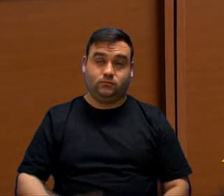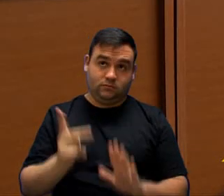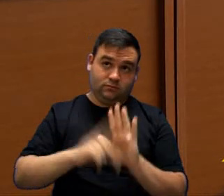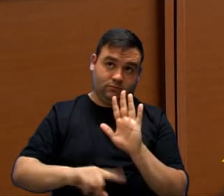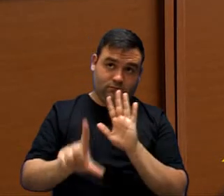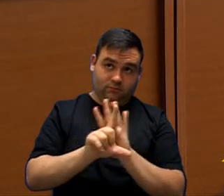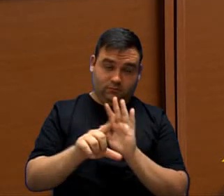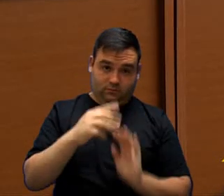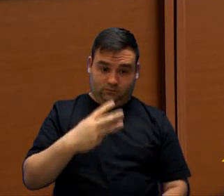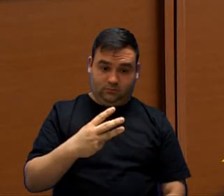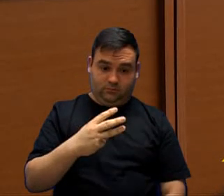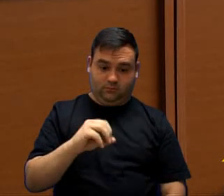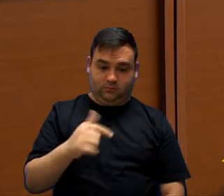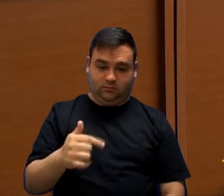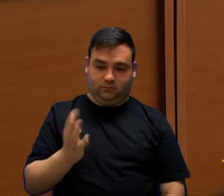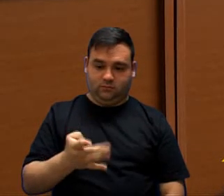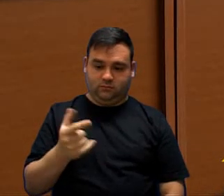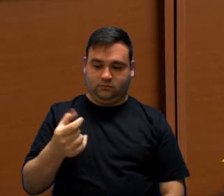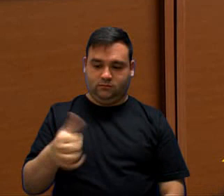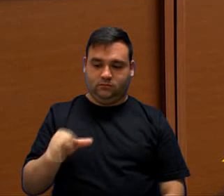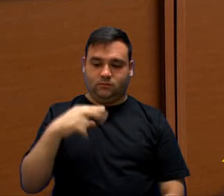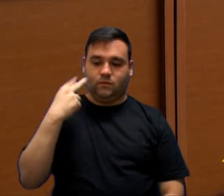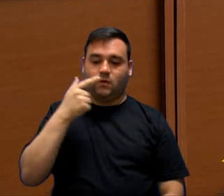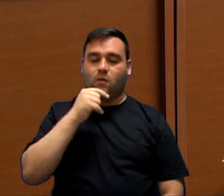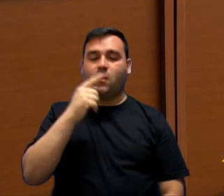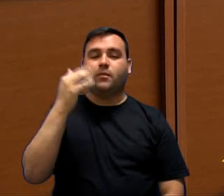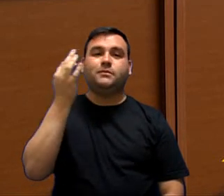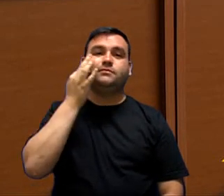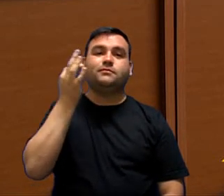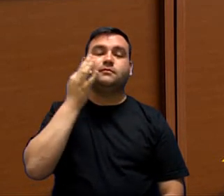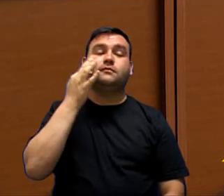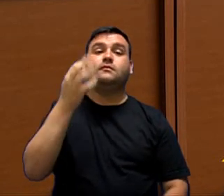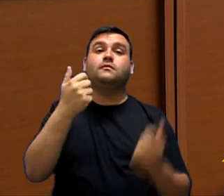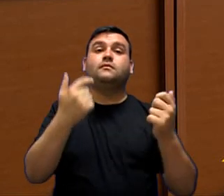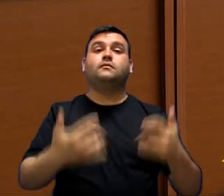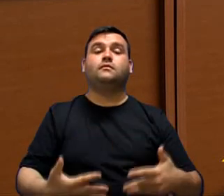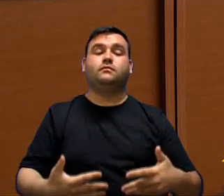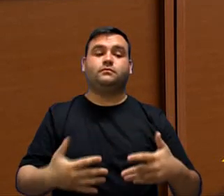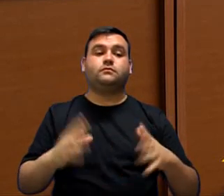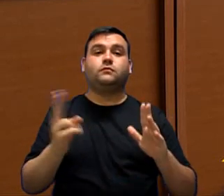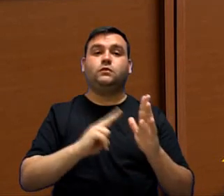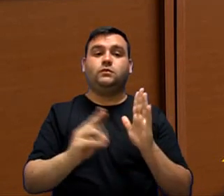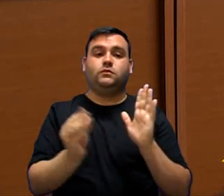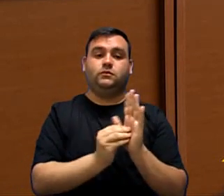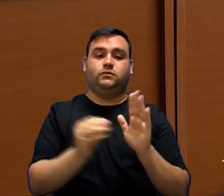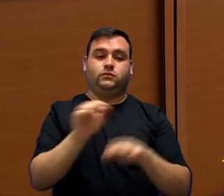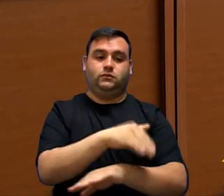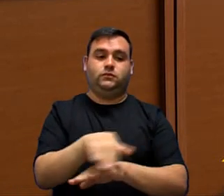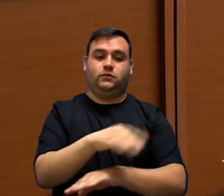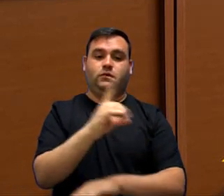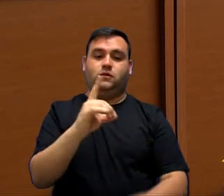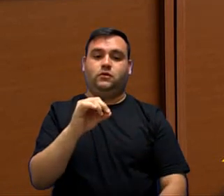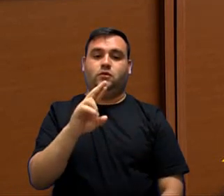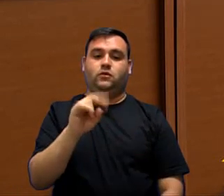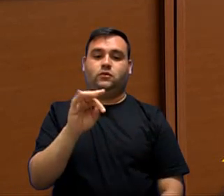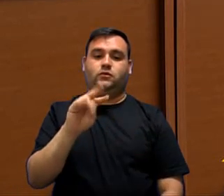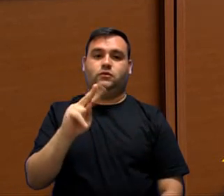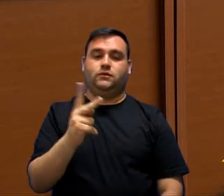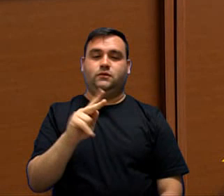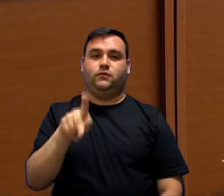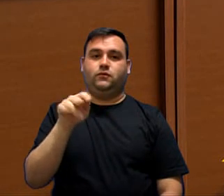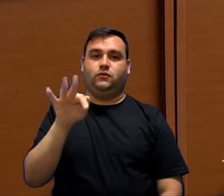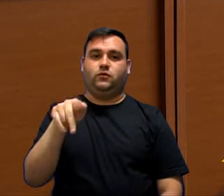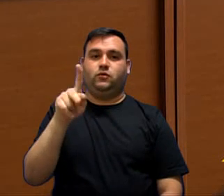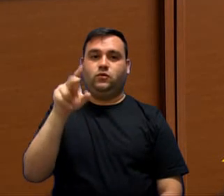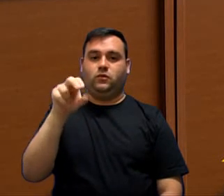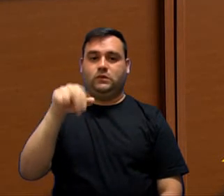Projeto de Lei 307/2019 de Edil Fernando Alves Boedini dispõe-se a denominação da Rua Doroti Fulco dos Santos, a